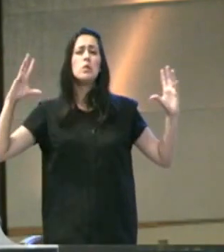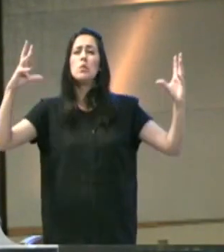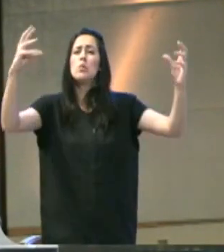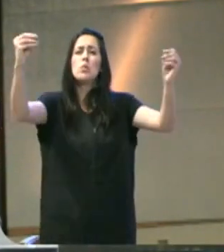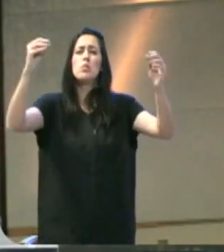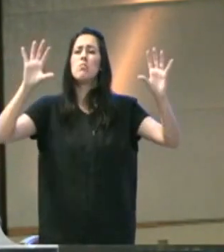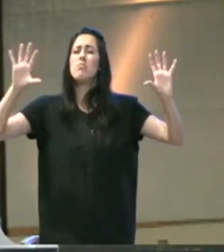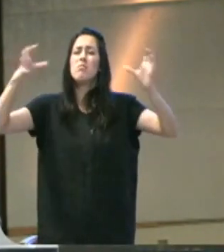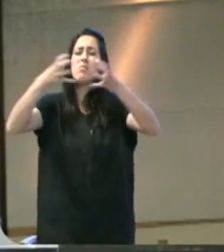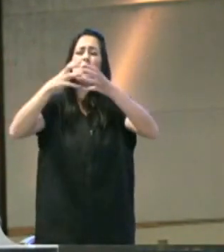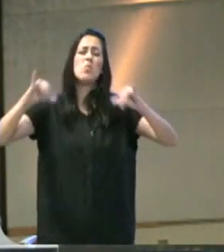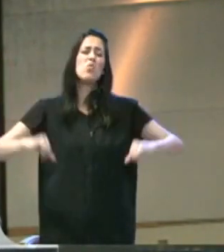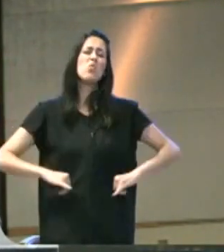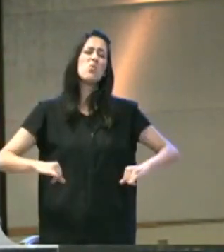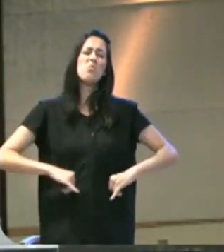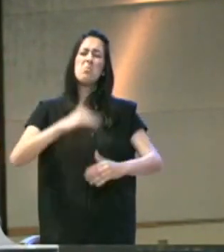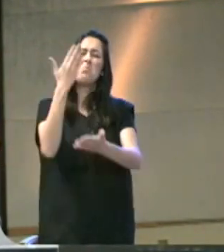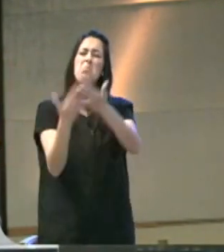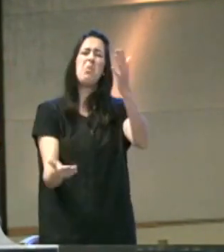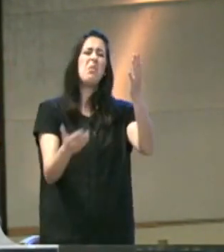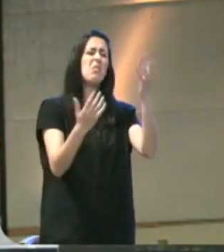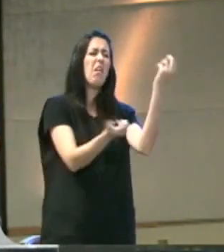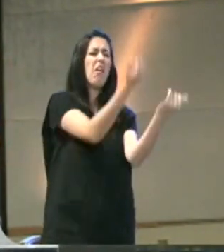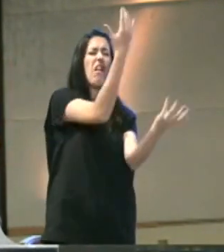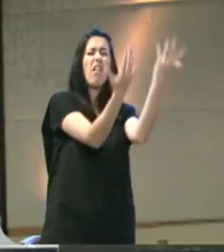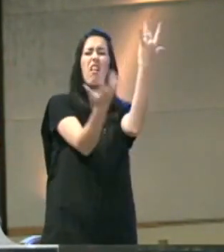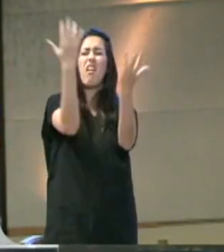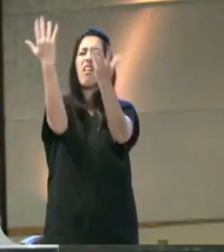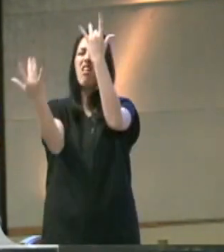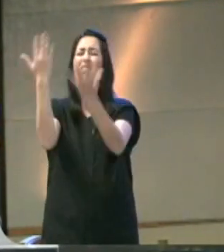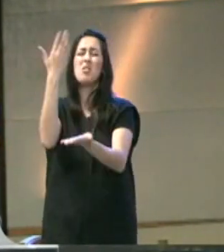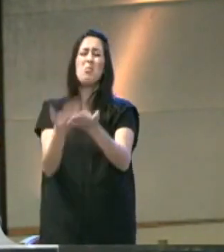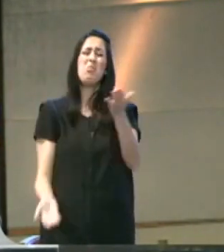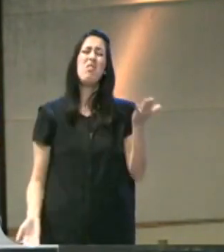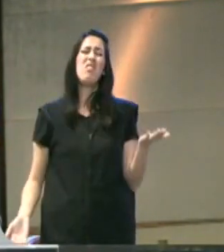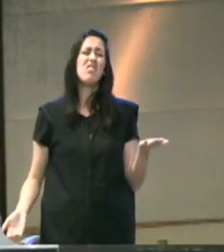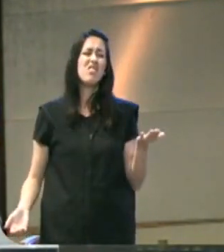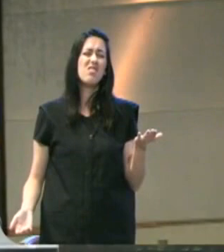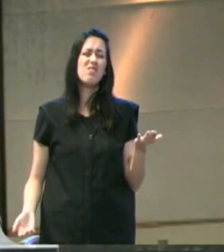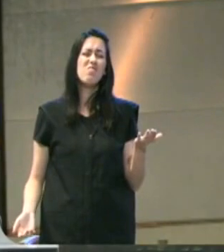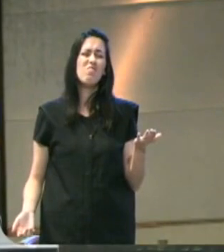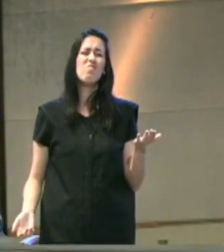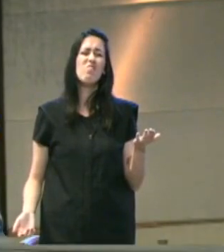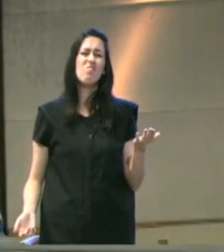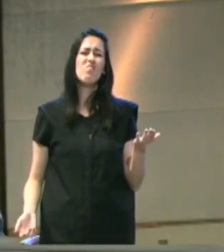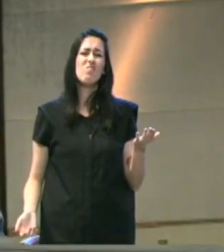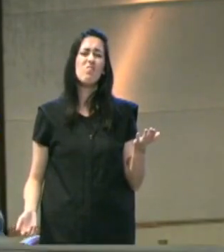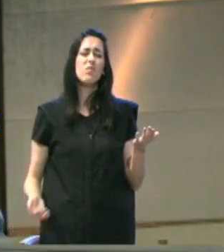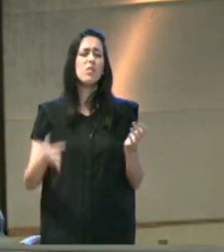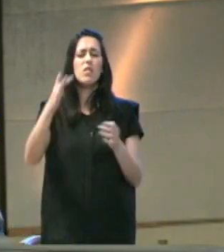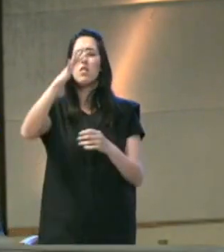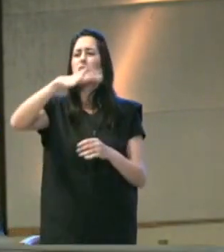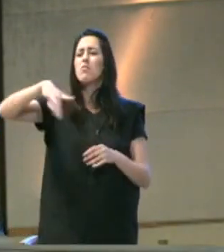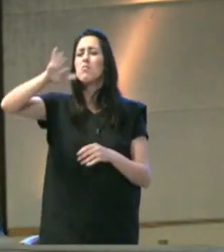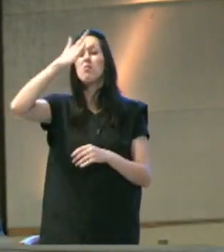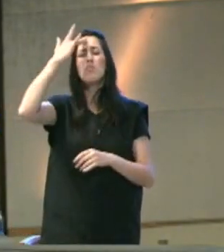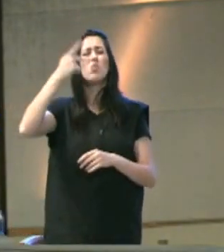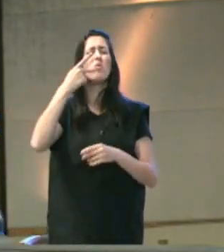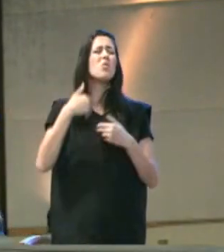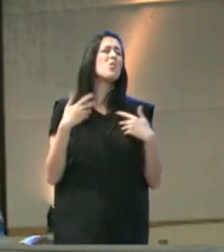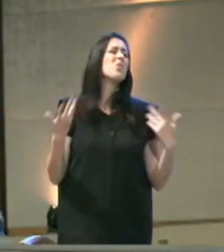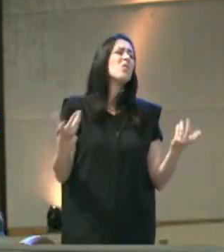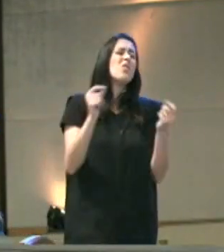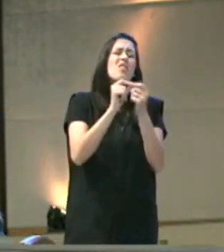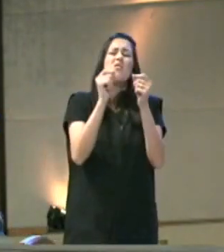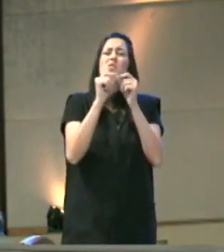aquele acidente. E a aldeia cristã ficou discutindo o que iam fazer. E